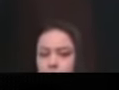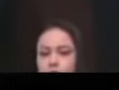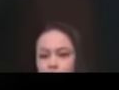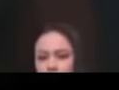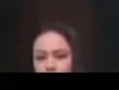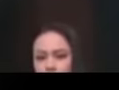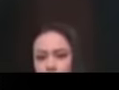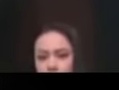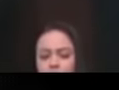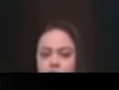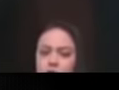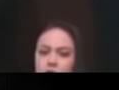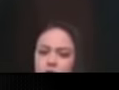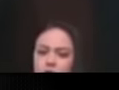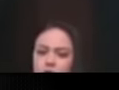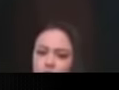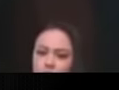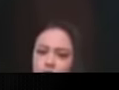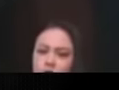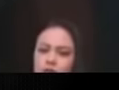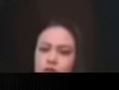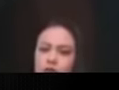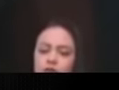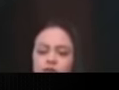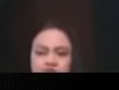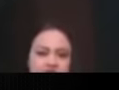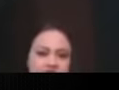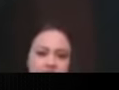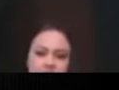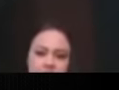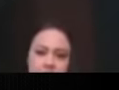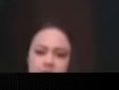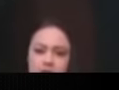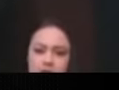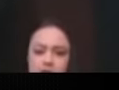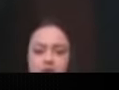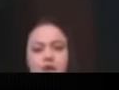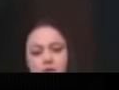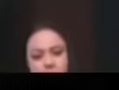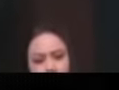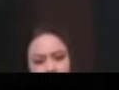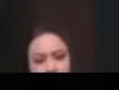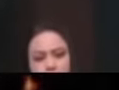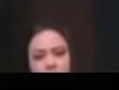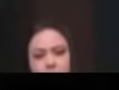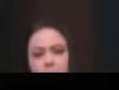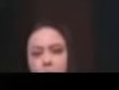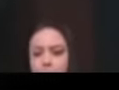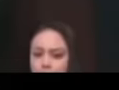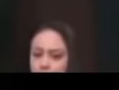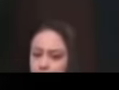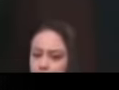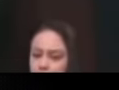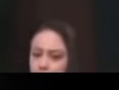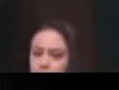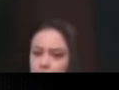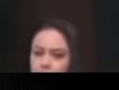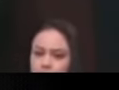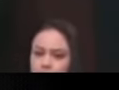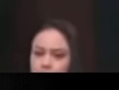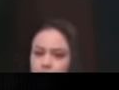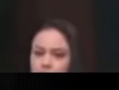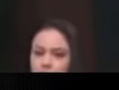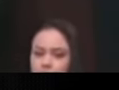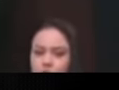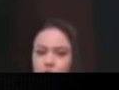que isso com a devida vênia, vai gerar um problema